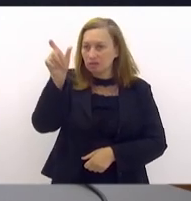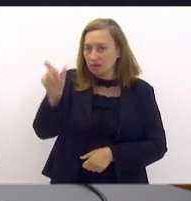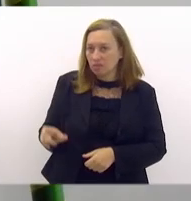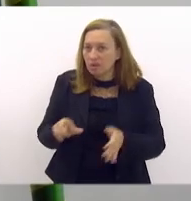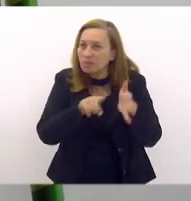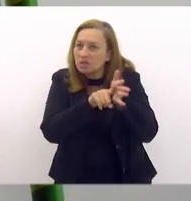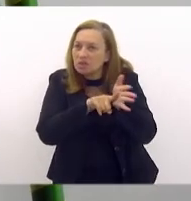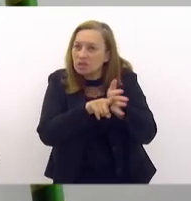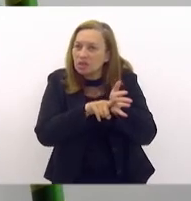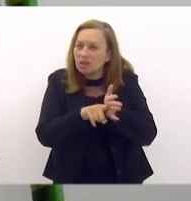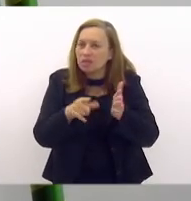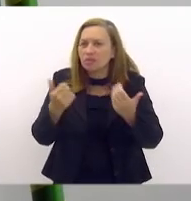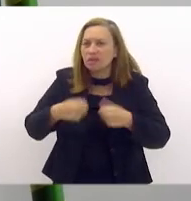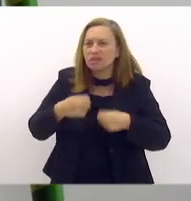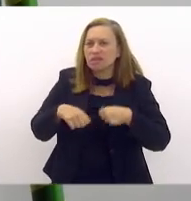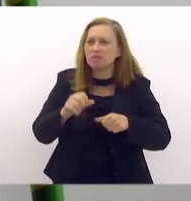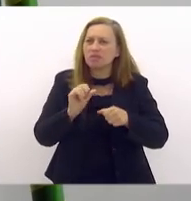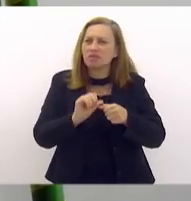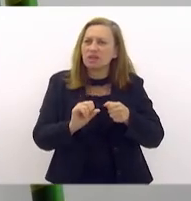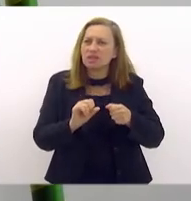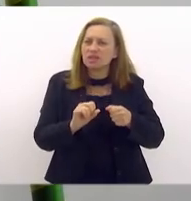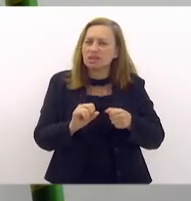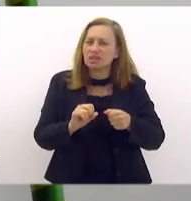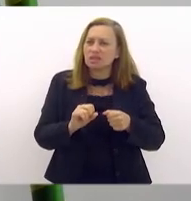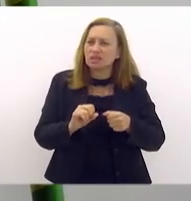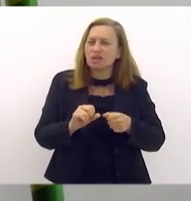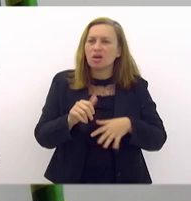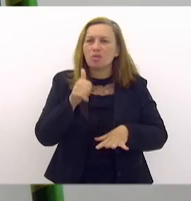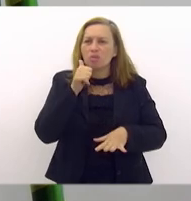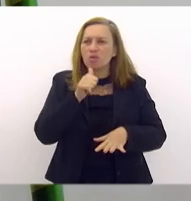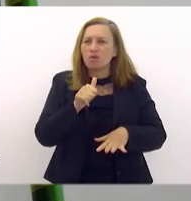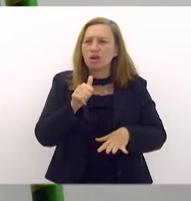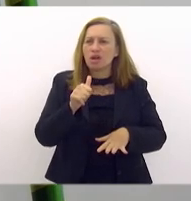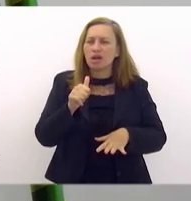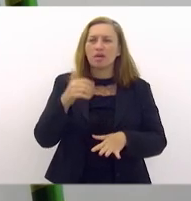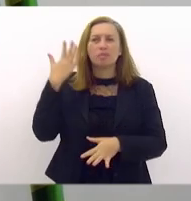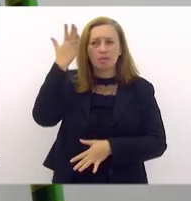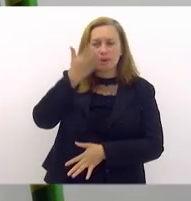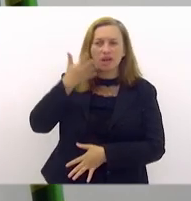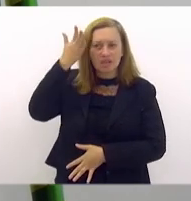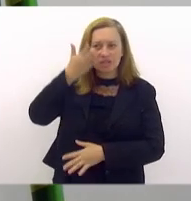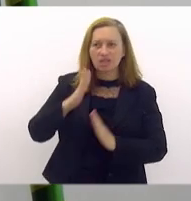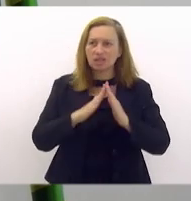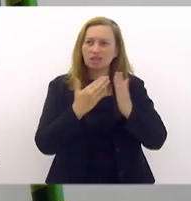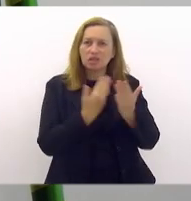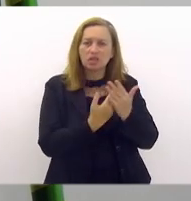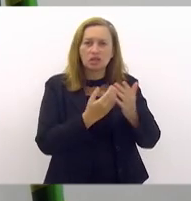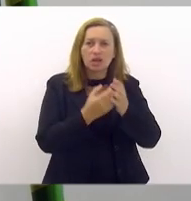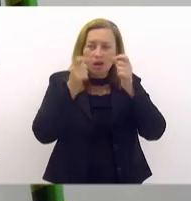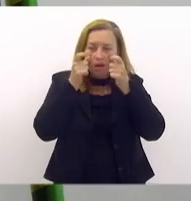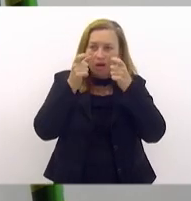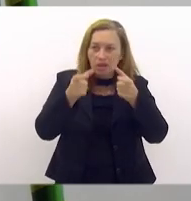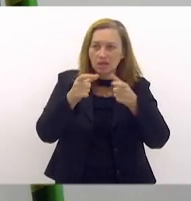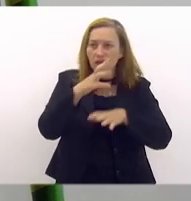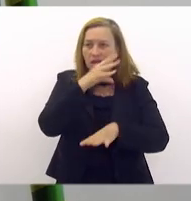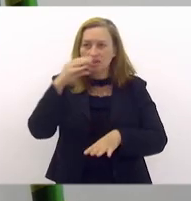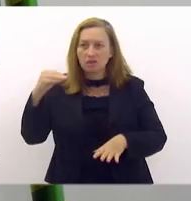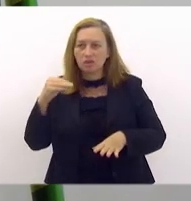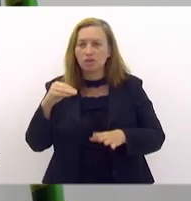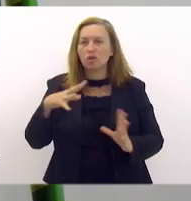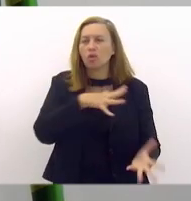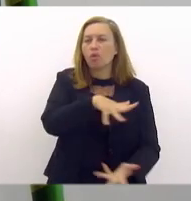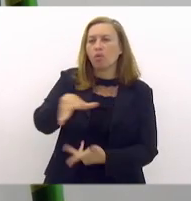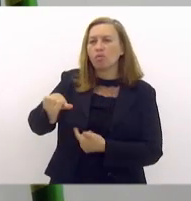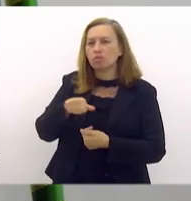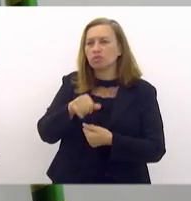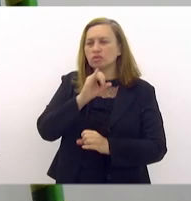que fazer, levar pessoas para palestrar em colégios para alertar os adolescentes sobre o mundo da internet